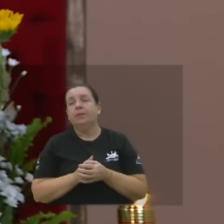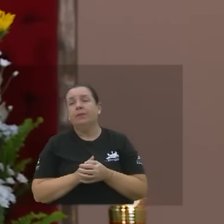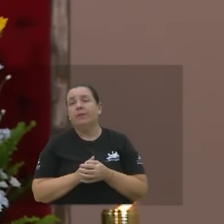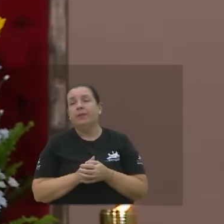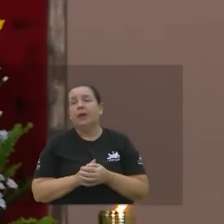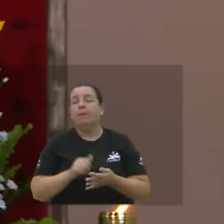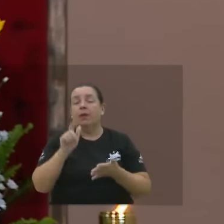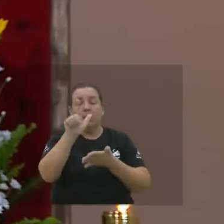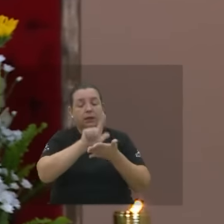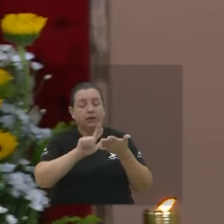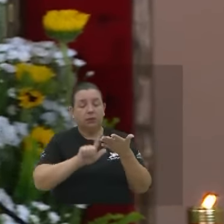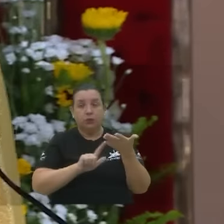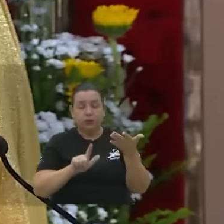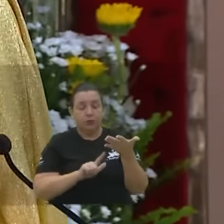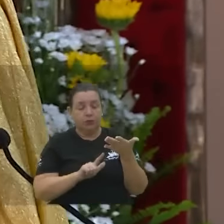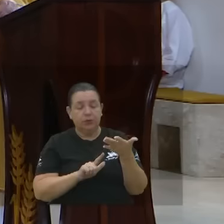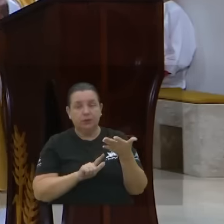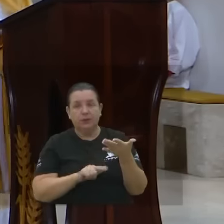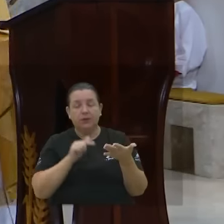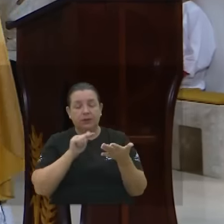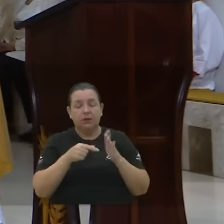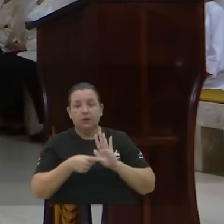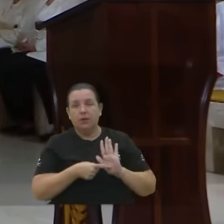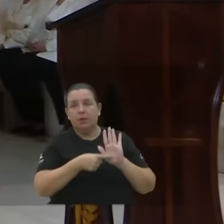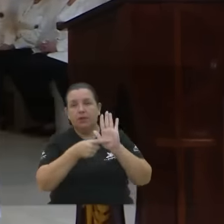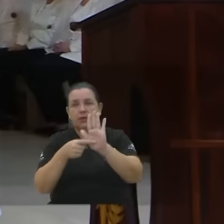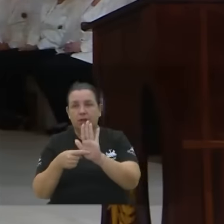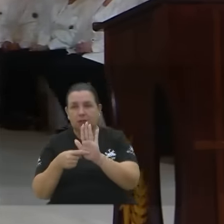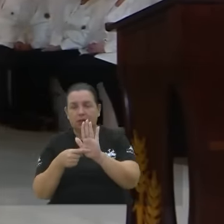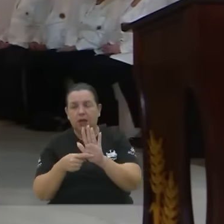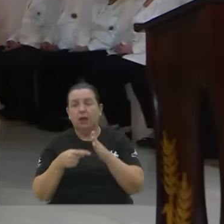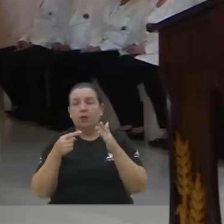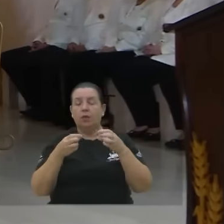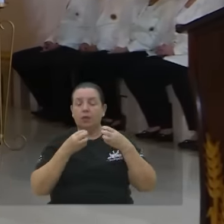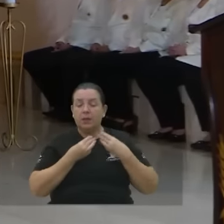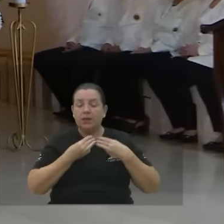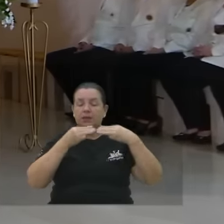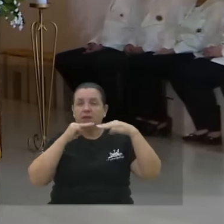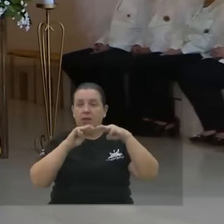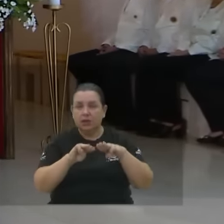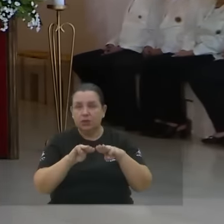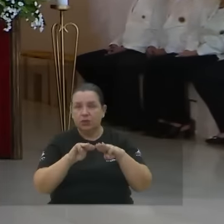a liturgia é nos apresentada com a mensagem